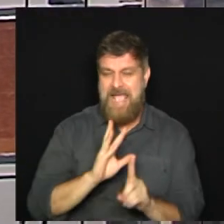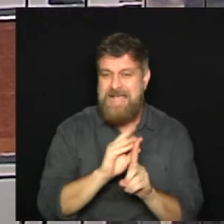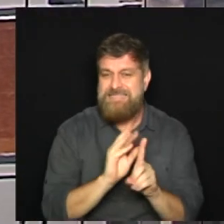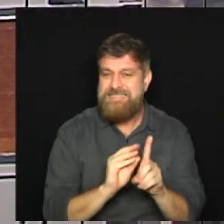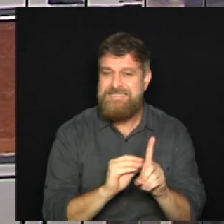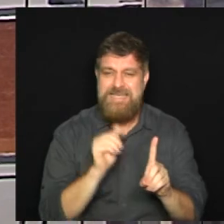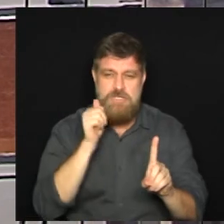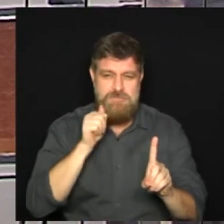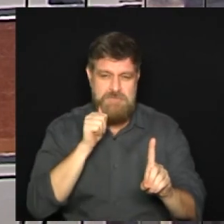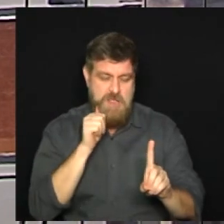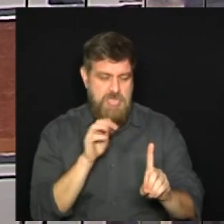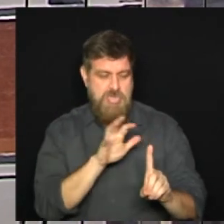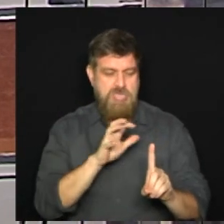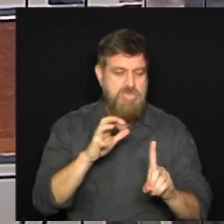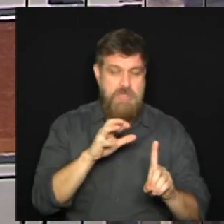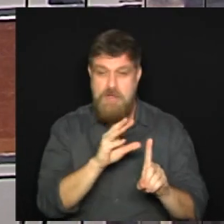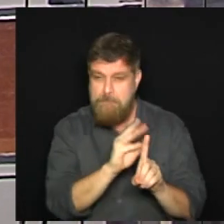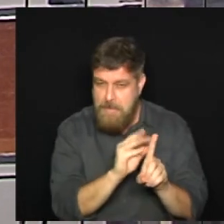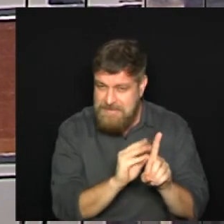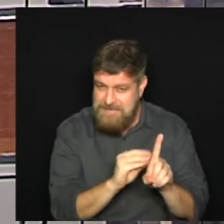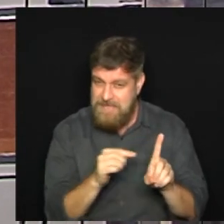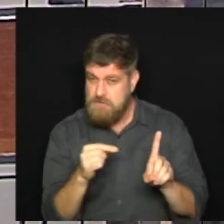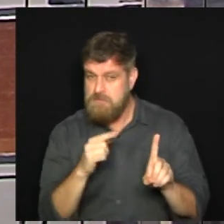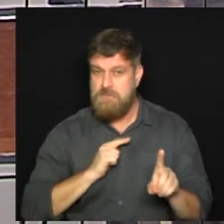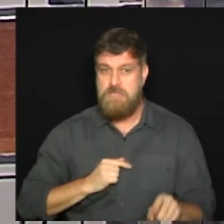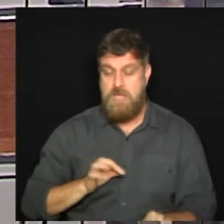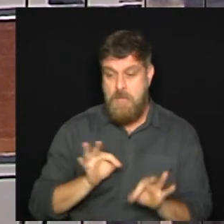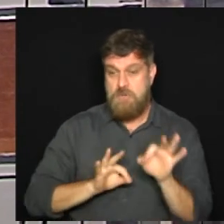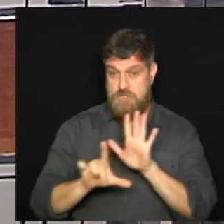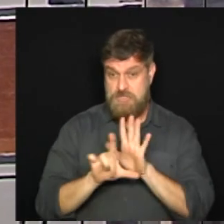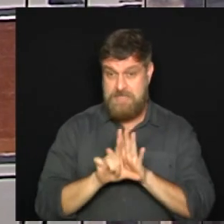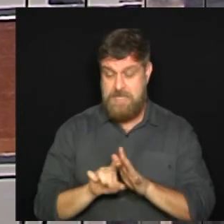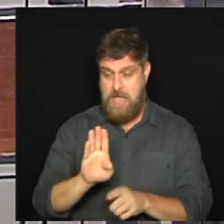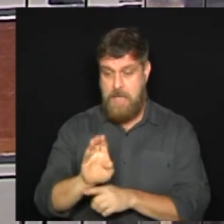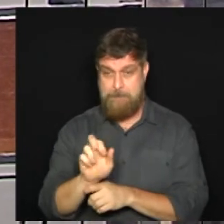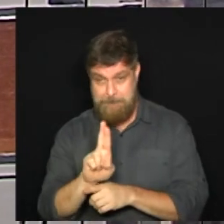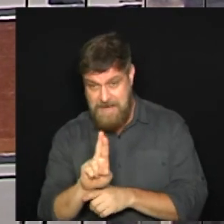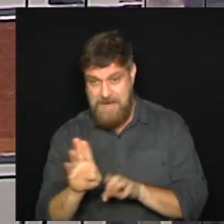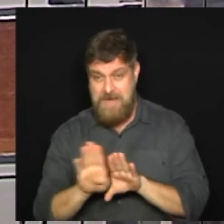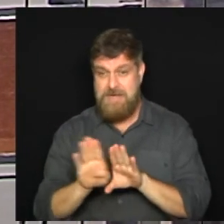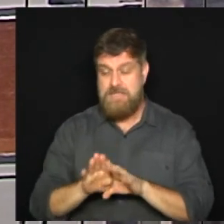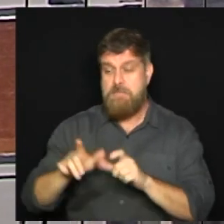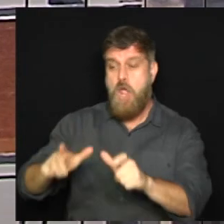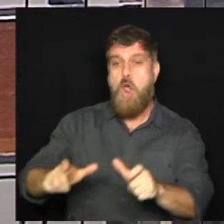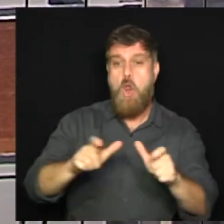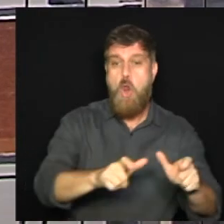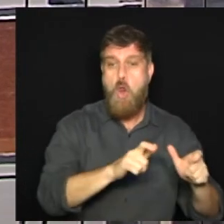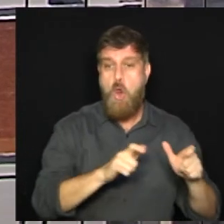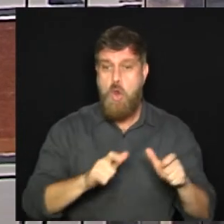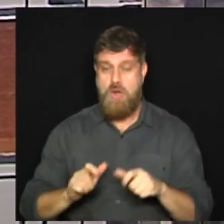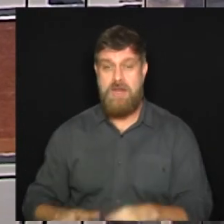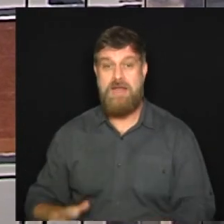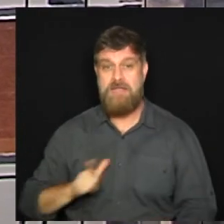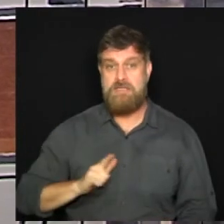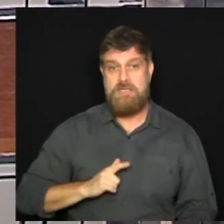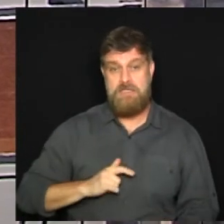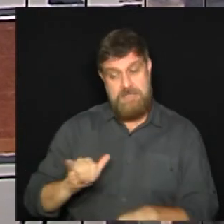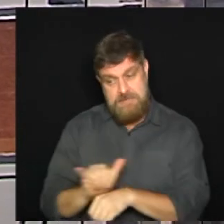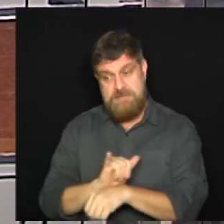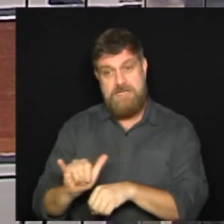vereador Carmo Luiz faz projeto de lei que obriga bares, casas noturnas e outros estabelecimentos a adotarem medidas